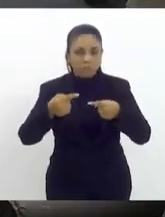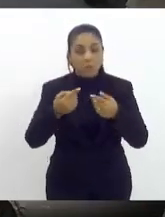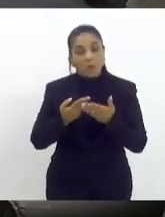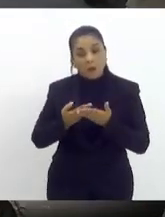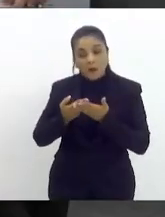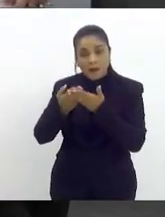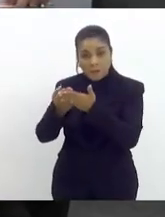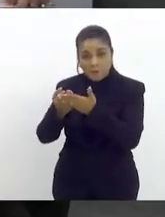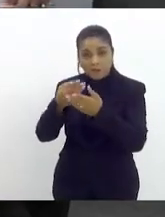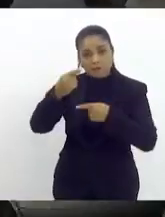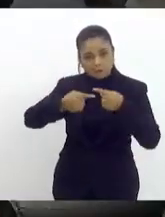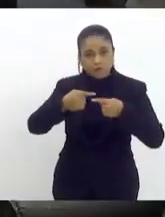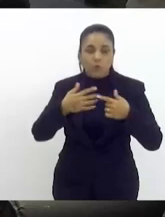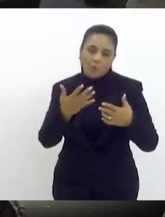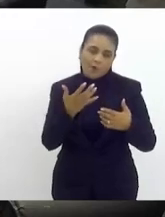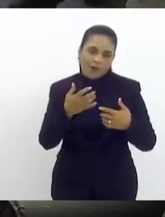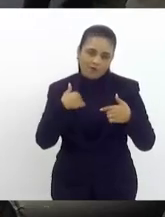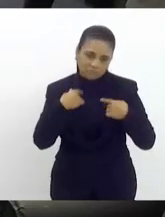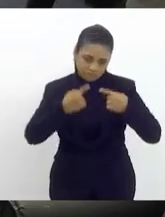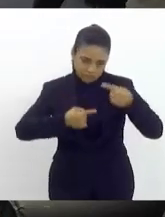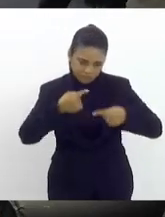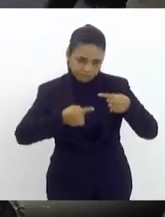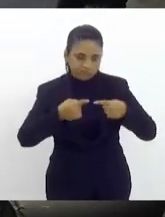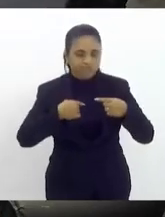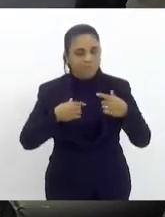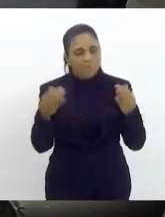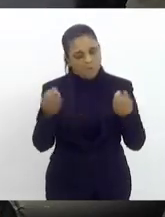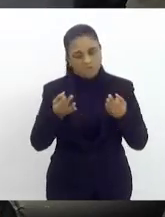discussão, eu quero discutir Perfeito. A matéria. Perfeito, muito obrigado.